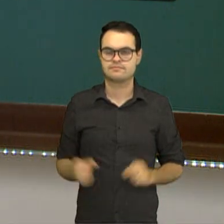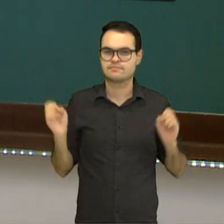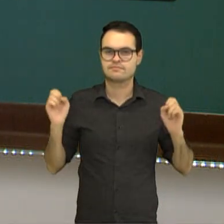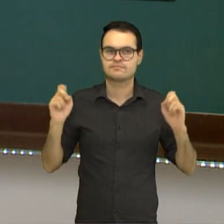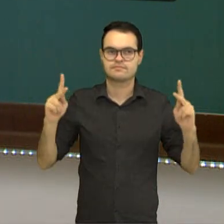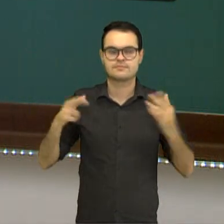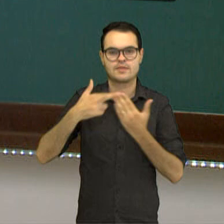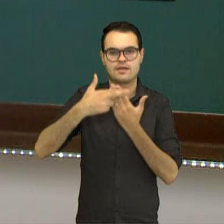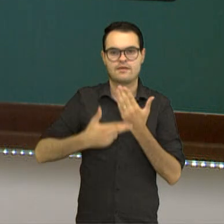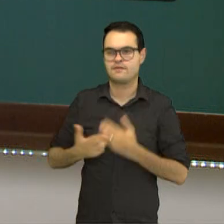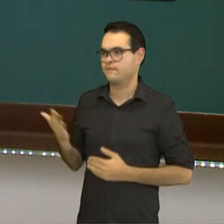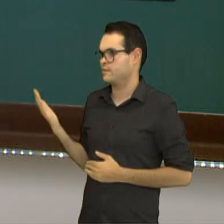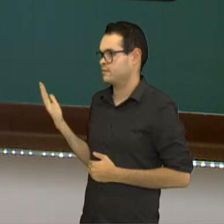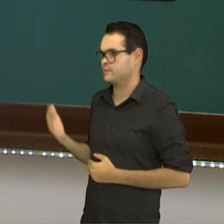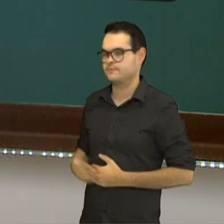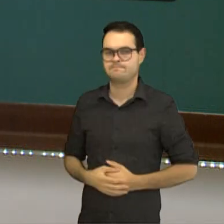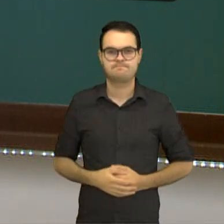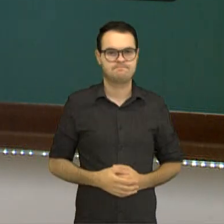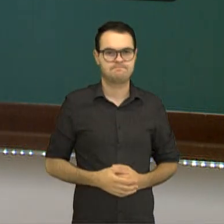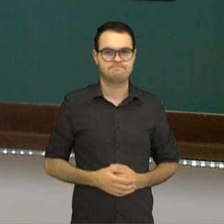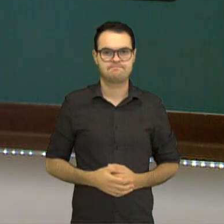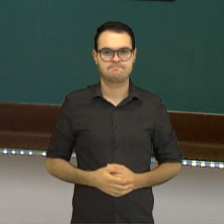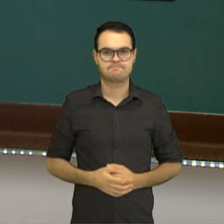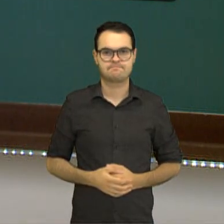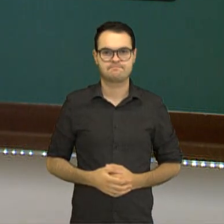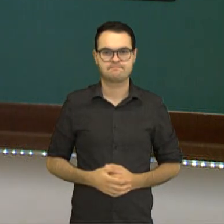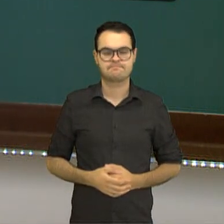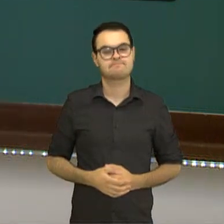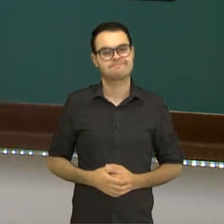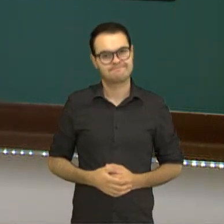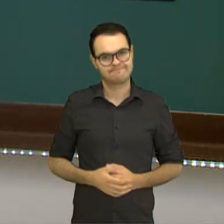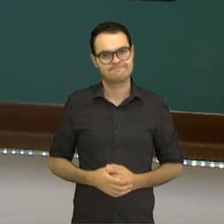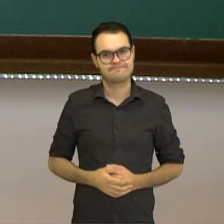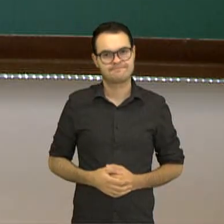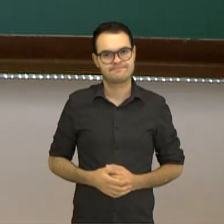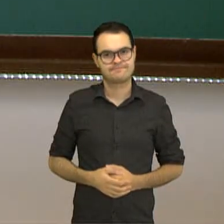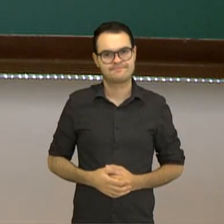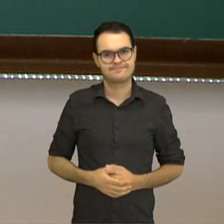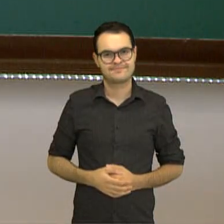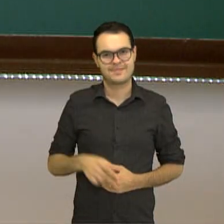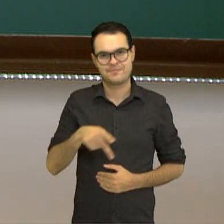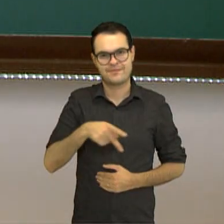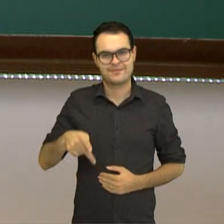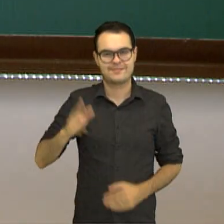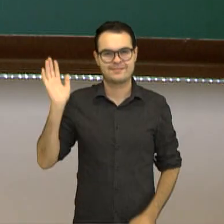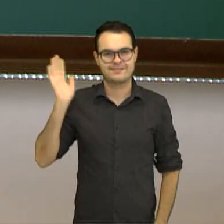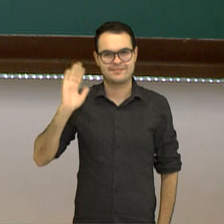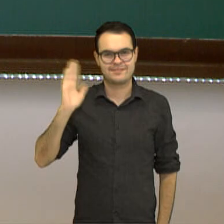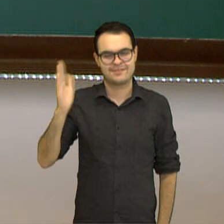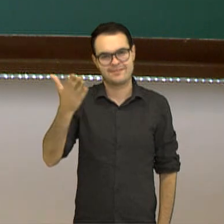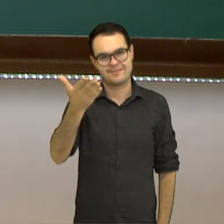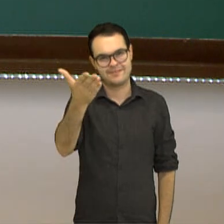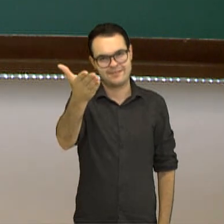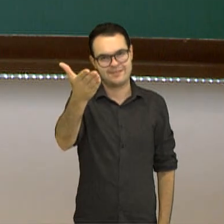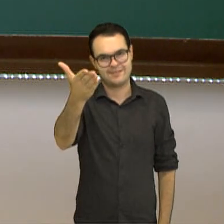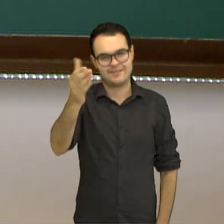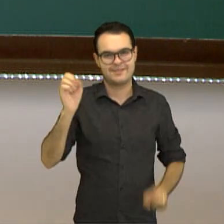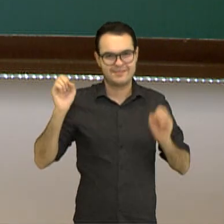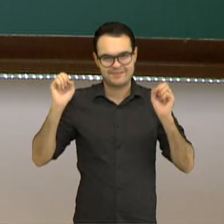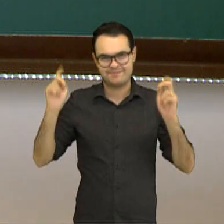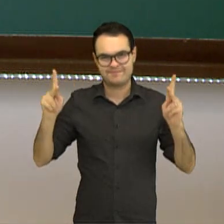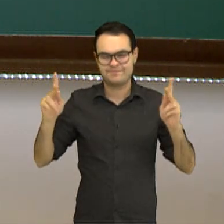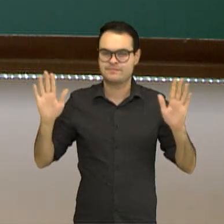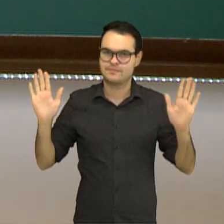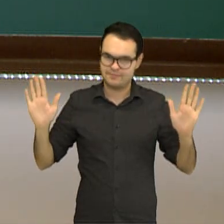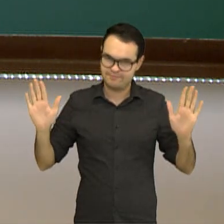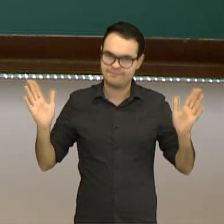Ok, aqui estão as referências e a teacher se despede de vocês, ok? Mas